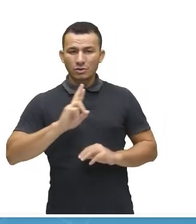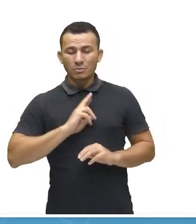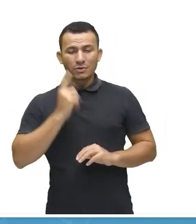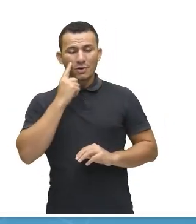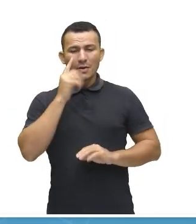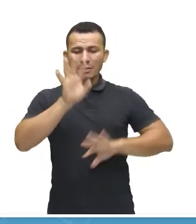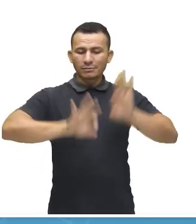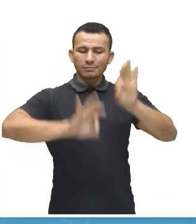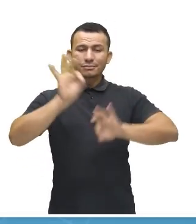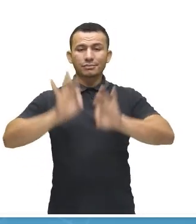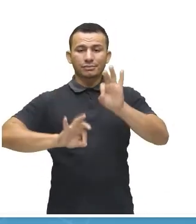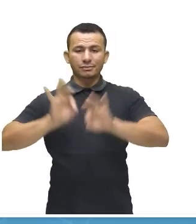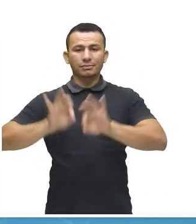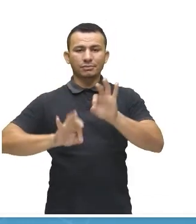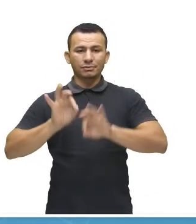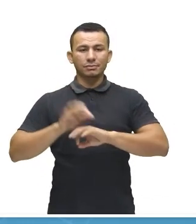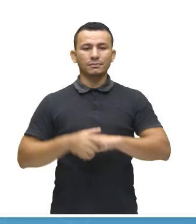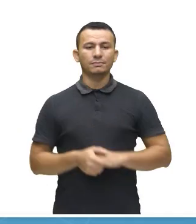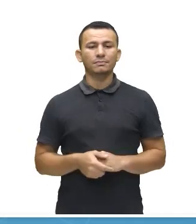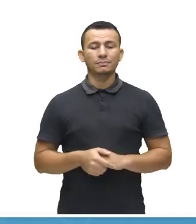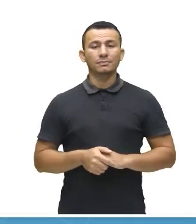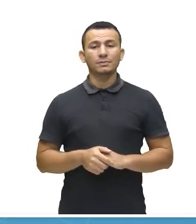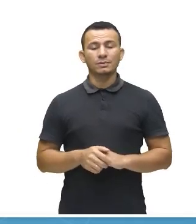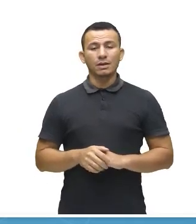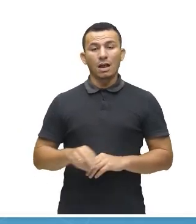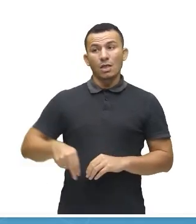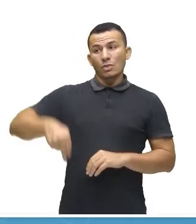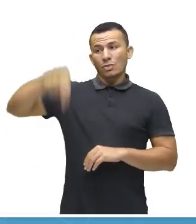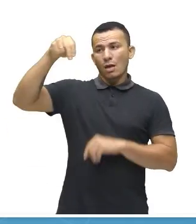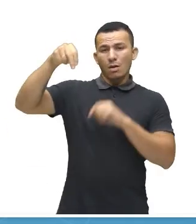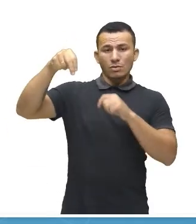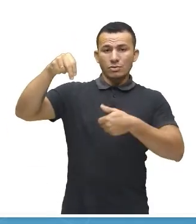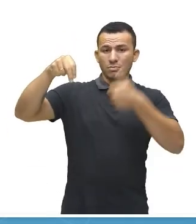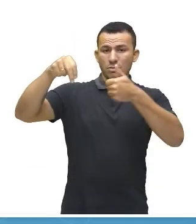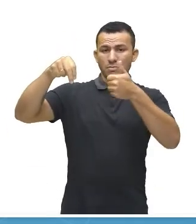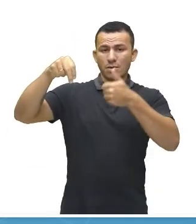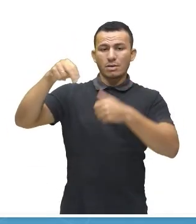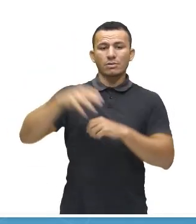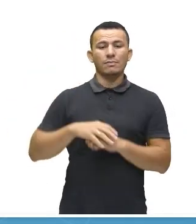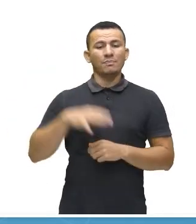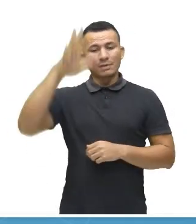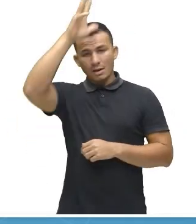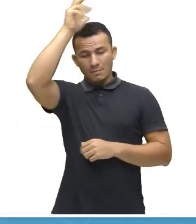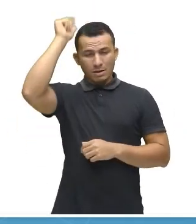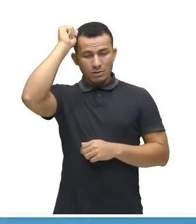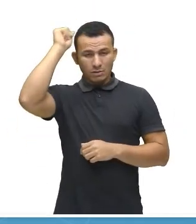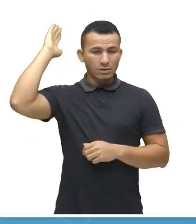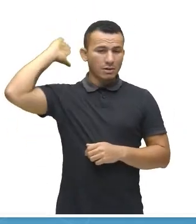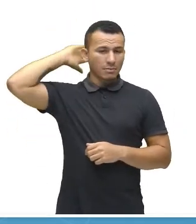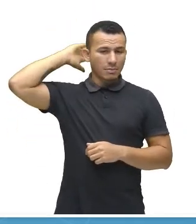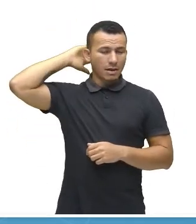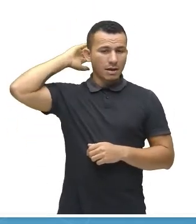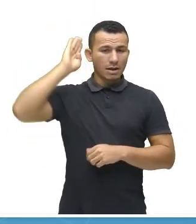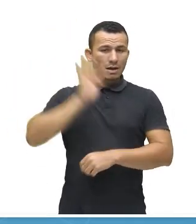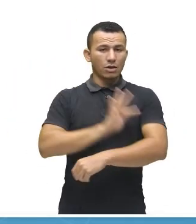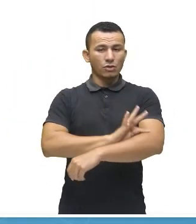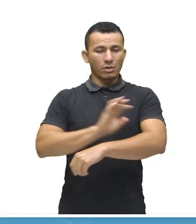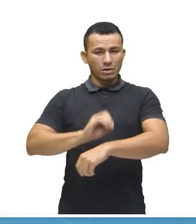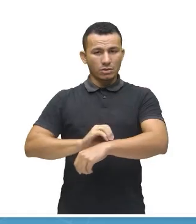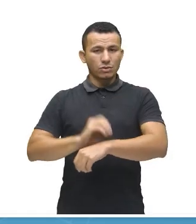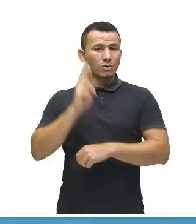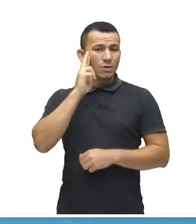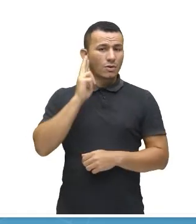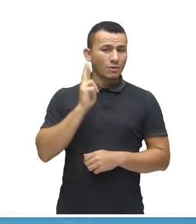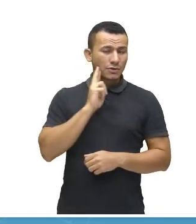A gente pode começar com a região norte, tá? Com Amazonas, Pará, Tocantins,